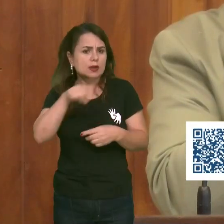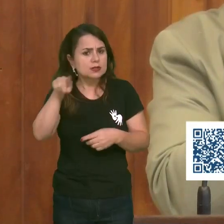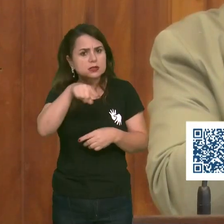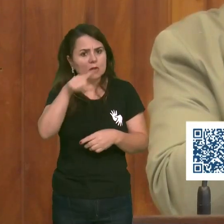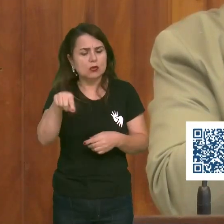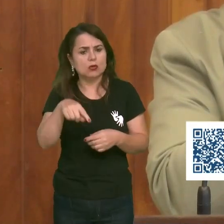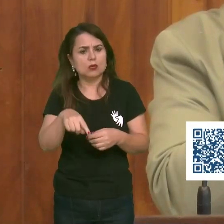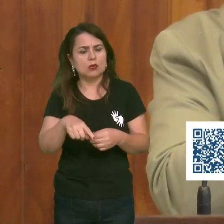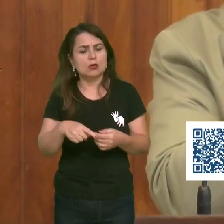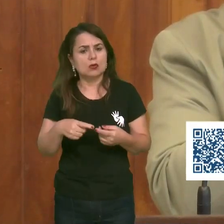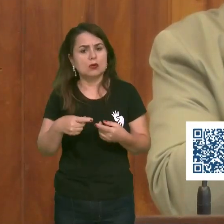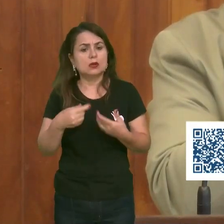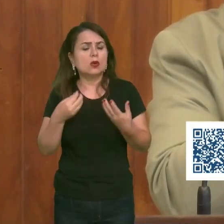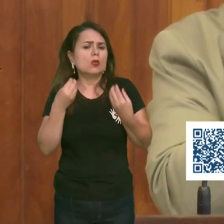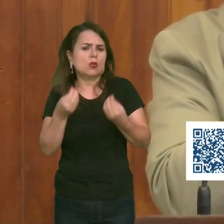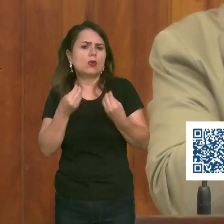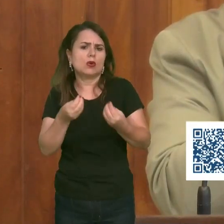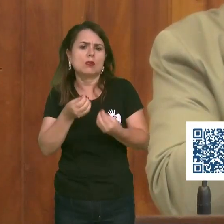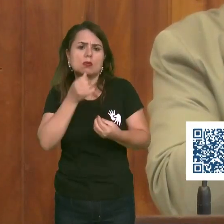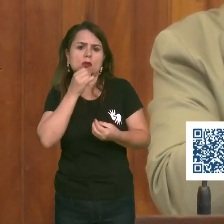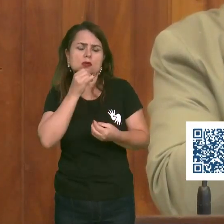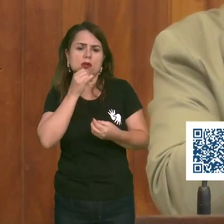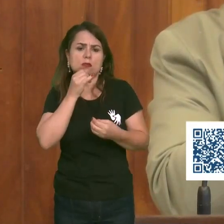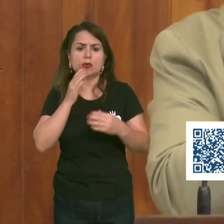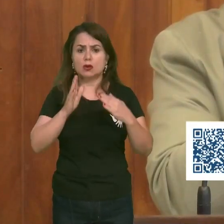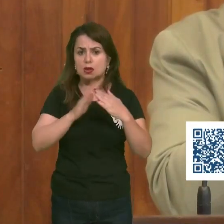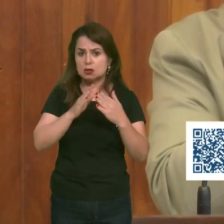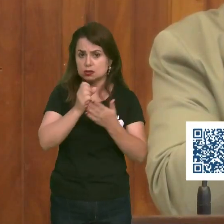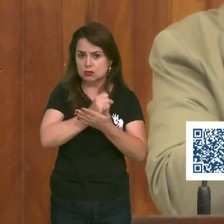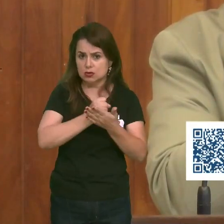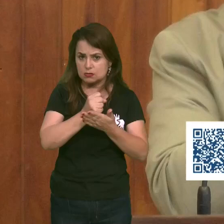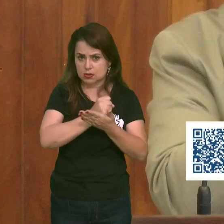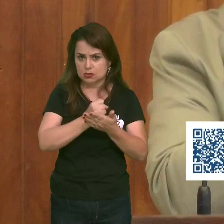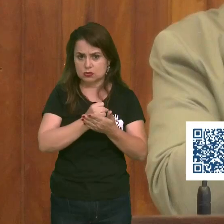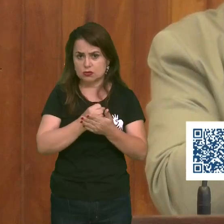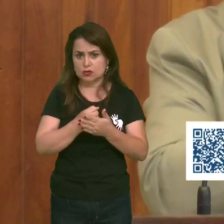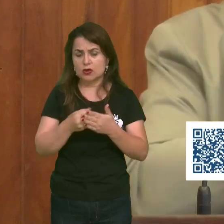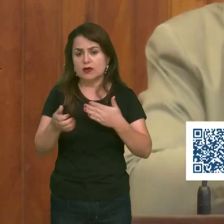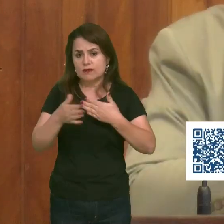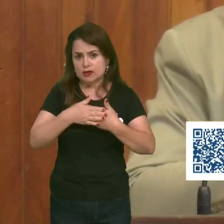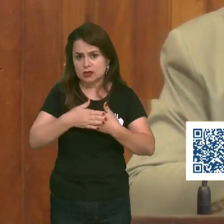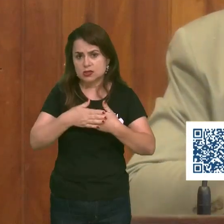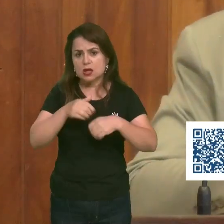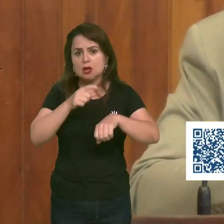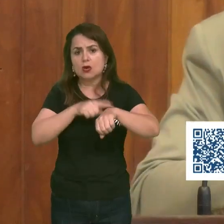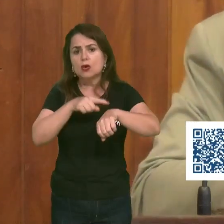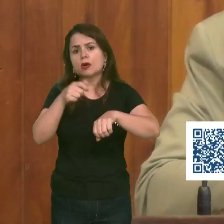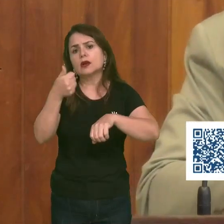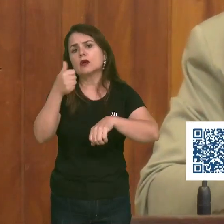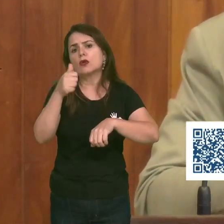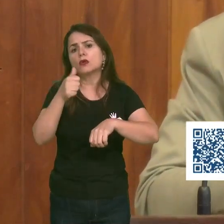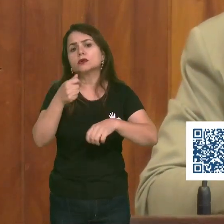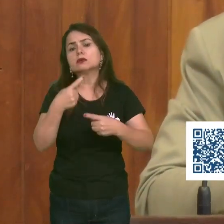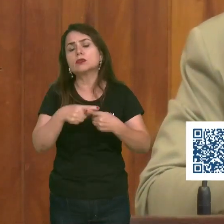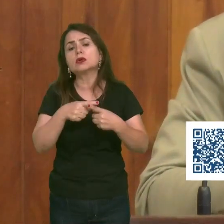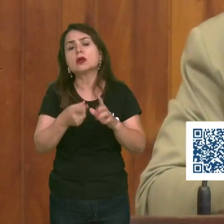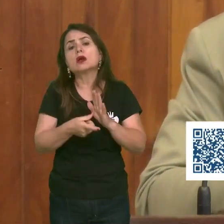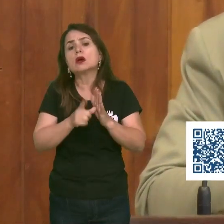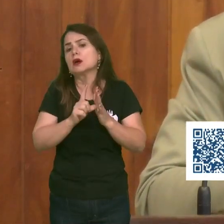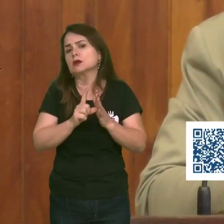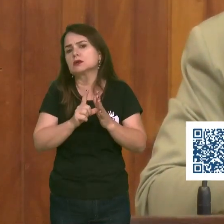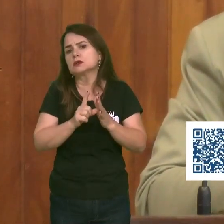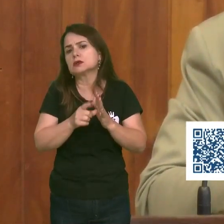atender se o fechamento da farmácia Central é às 11 horas Então tá aí a reclamação